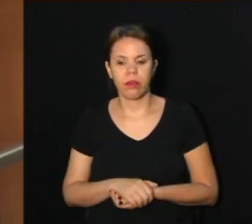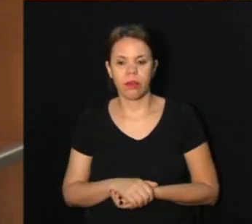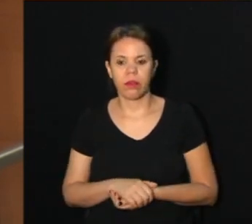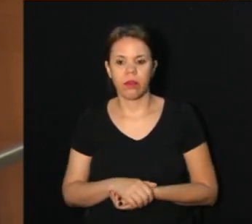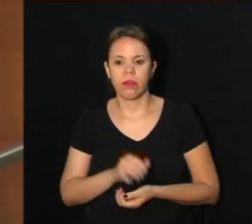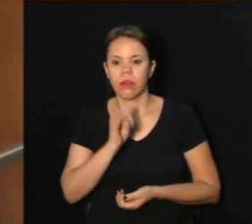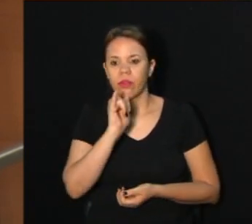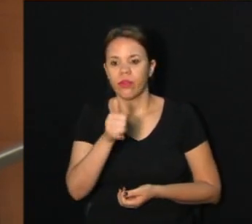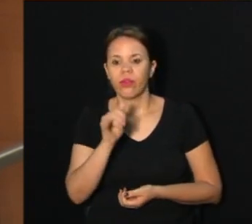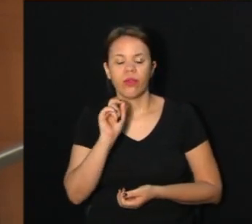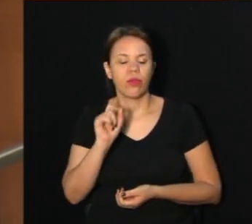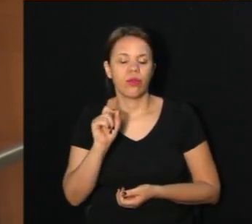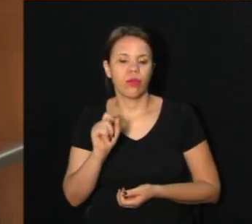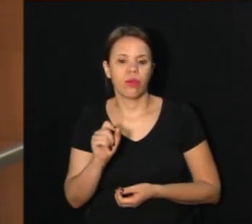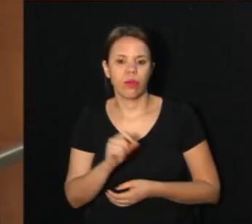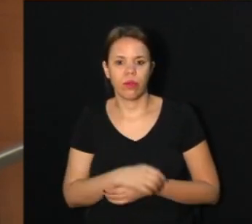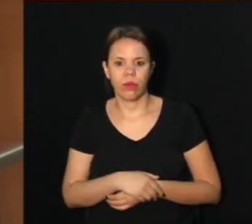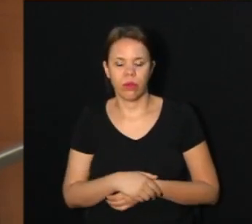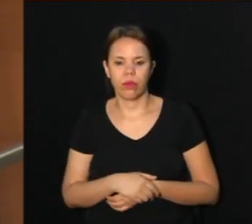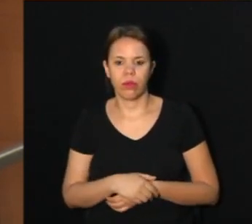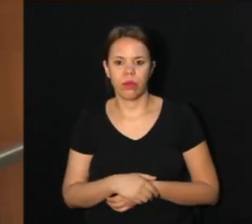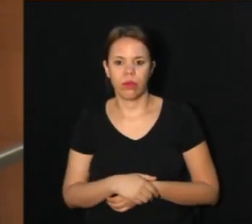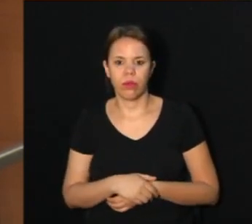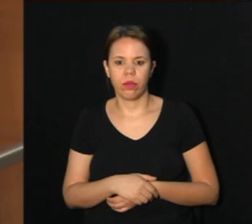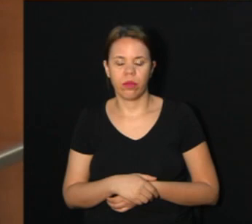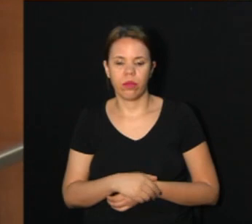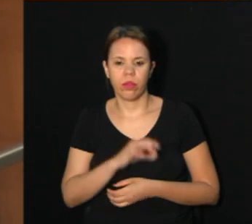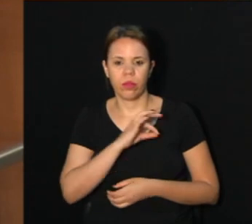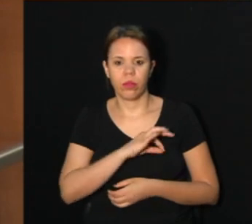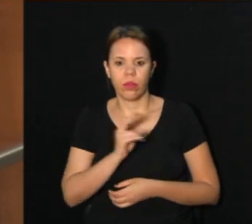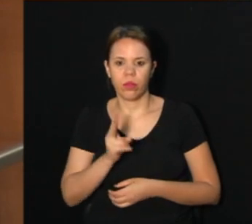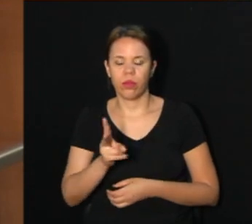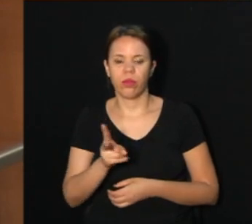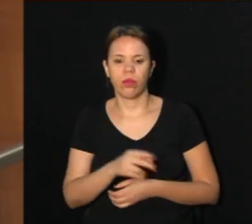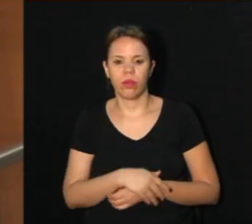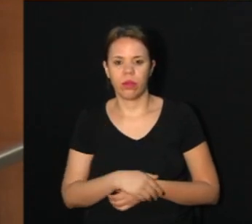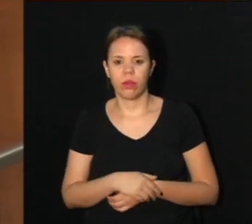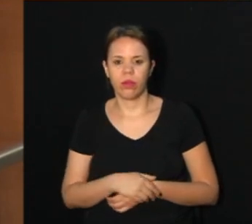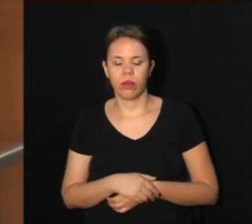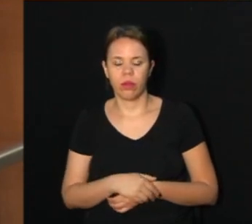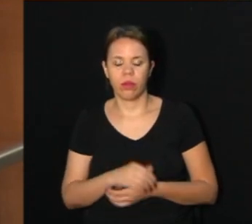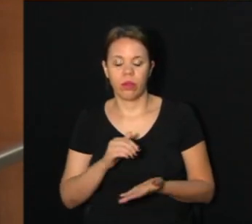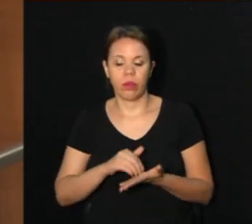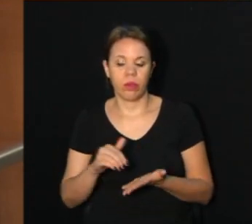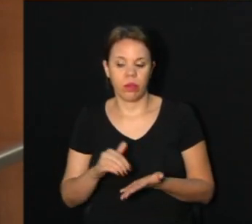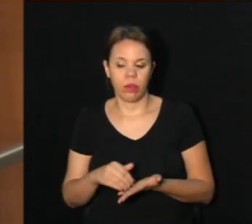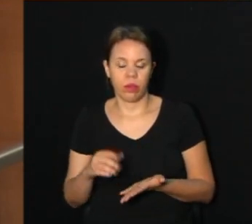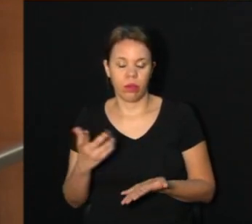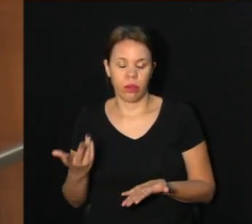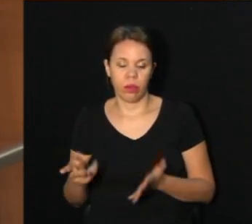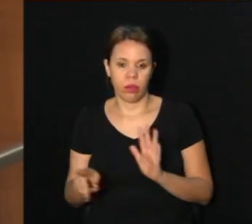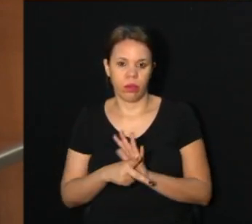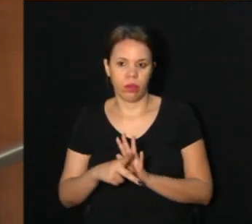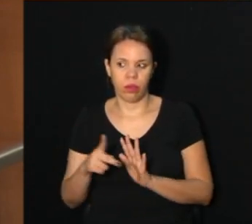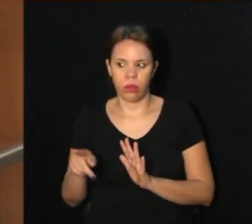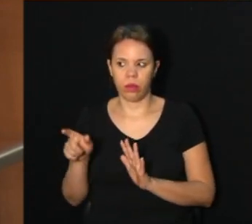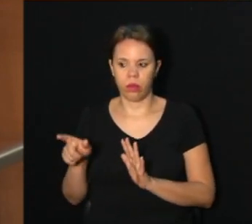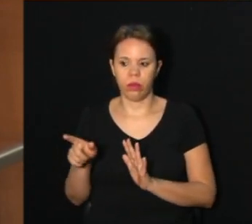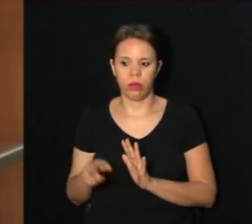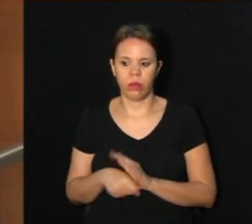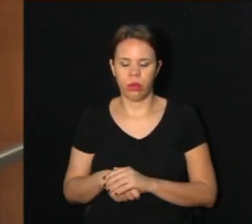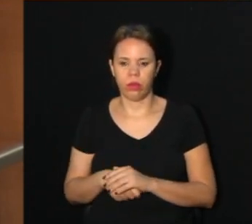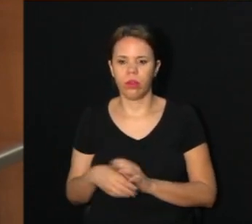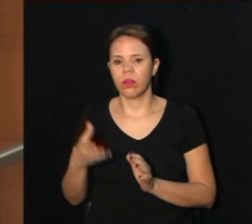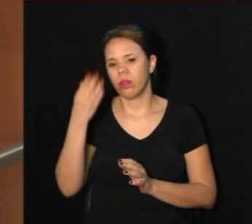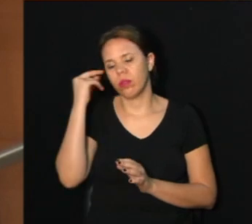dizer que esses super salários continuam, secretário. E segundo o próprio, eu esqueci